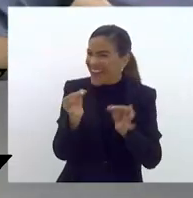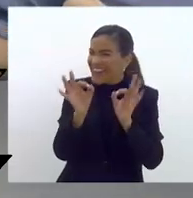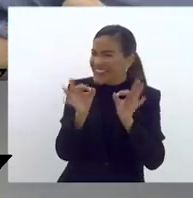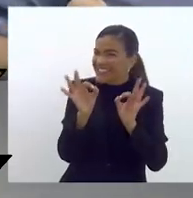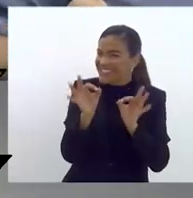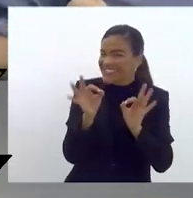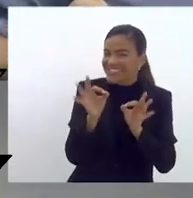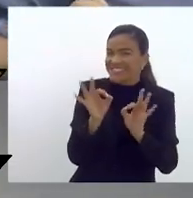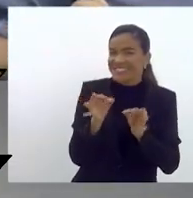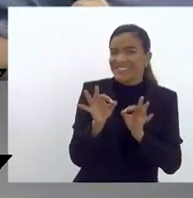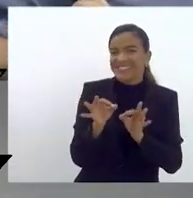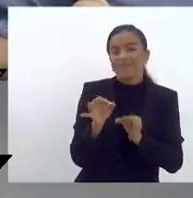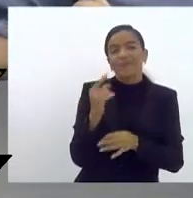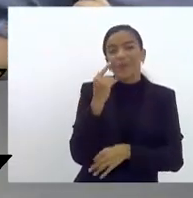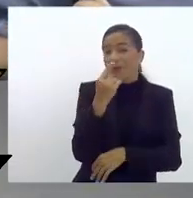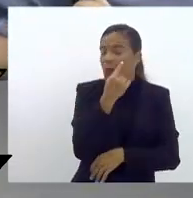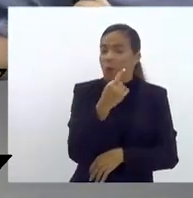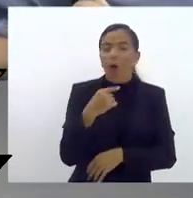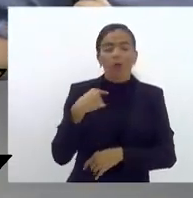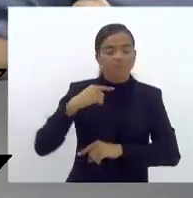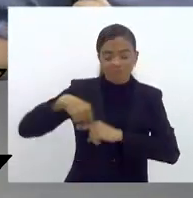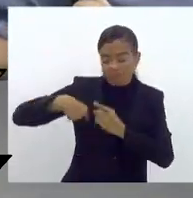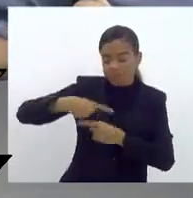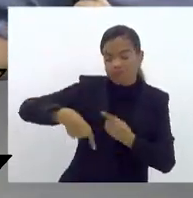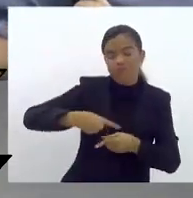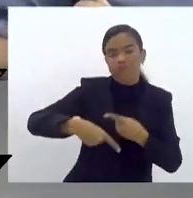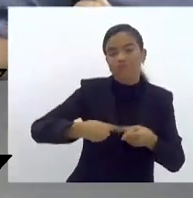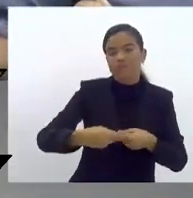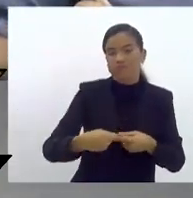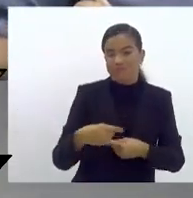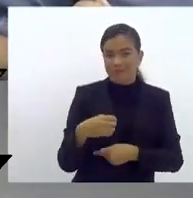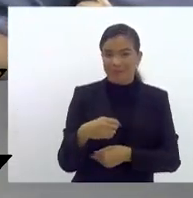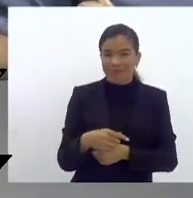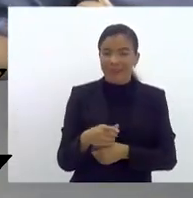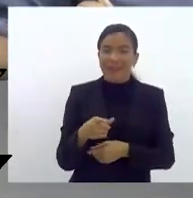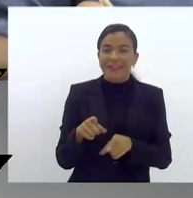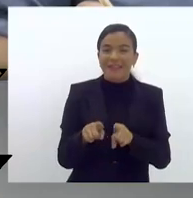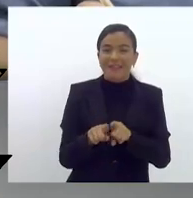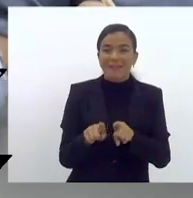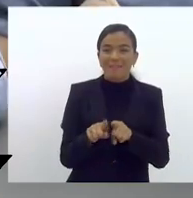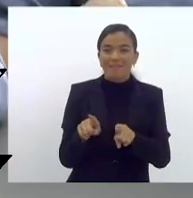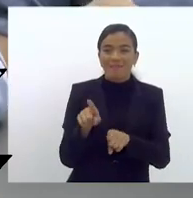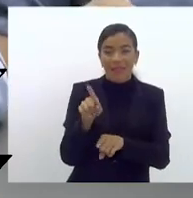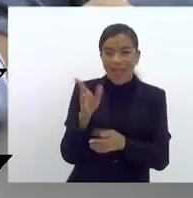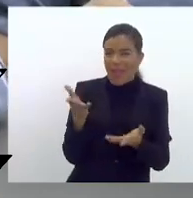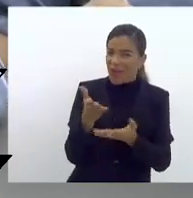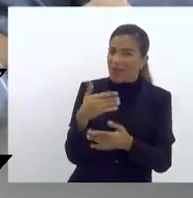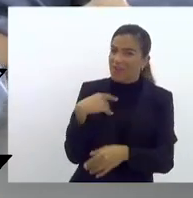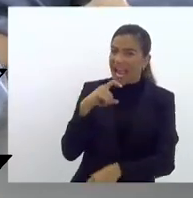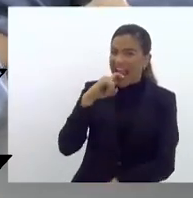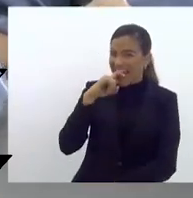excepcionalmente orgânicos e saborosos então eram essas as observações